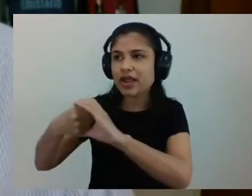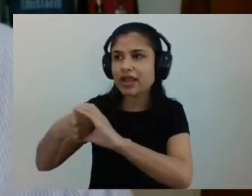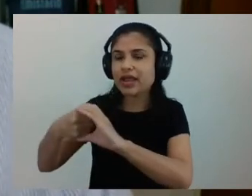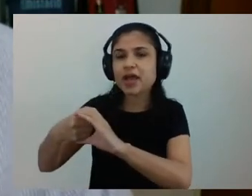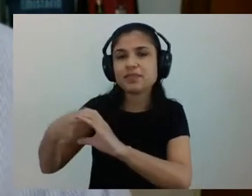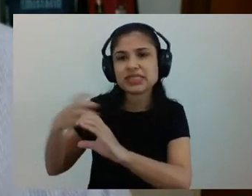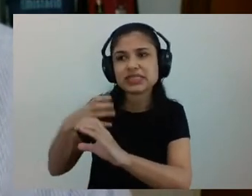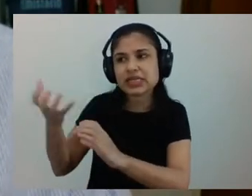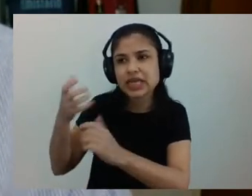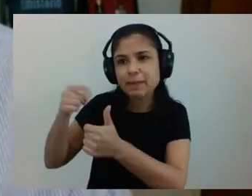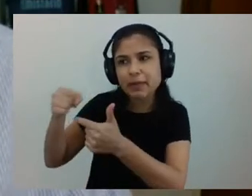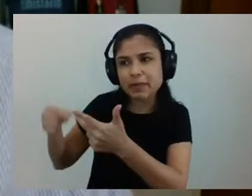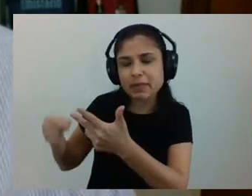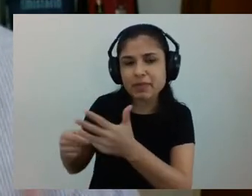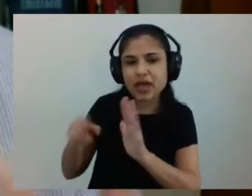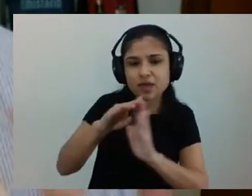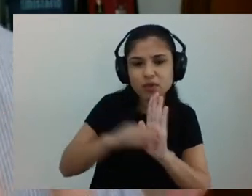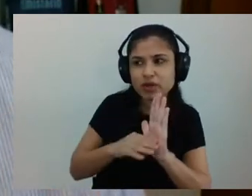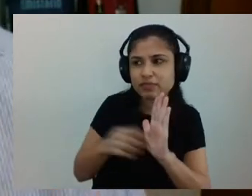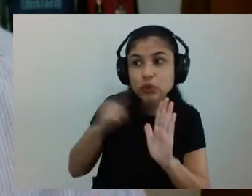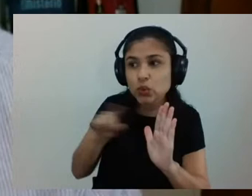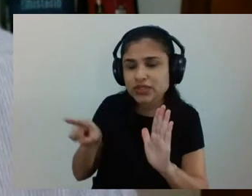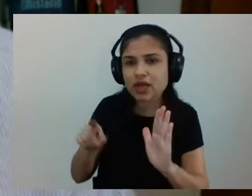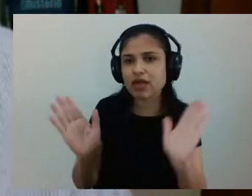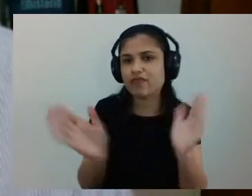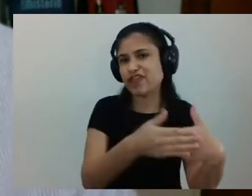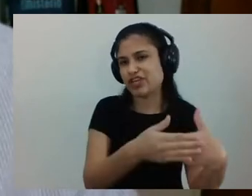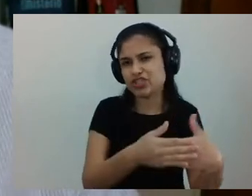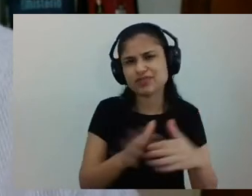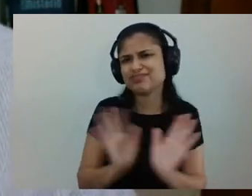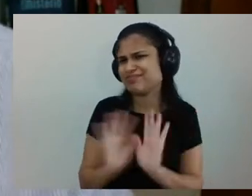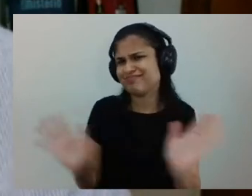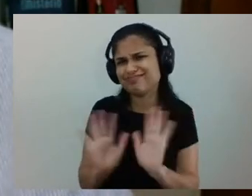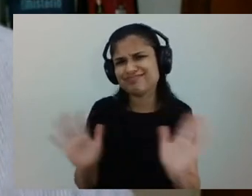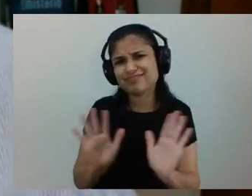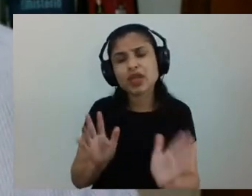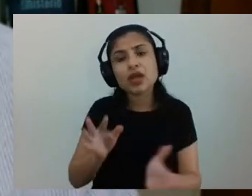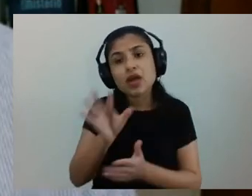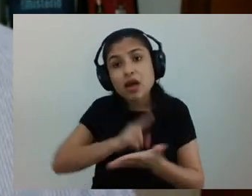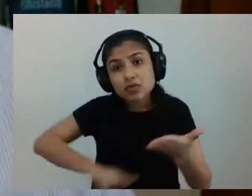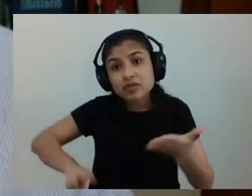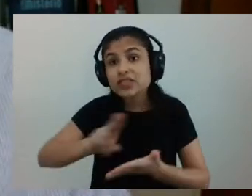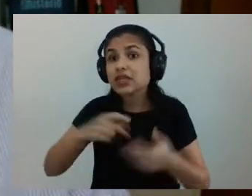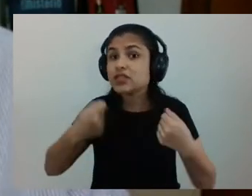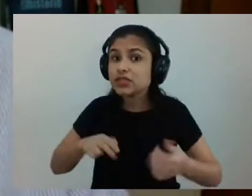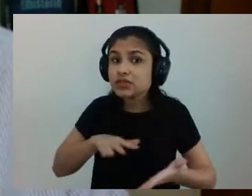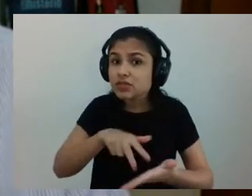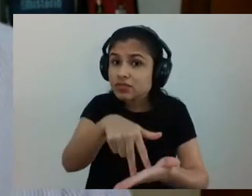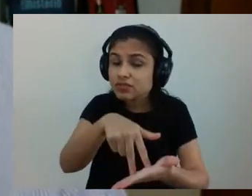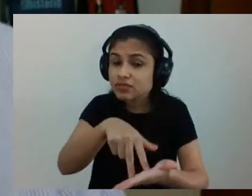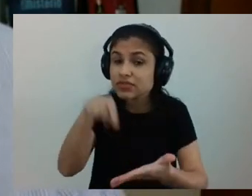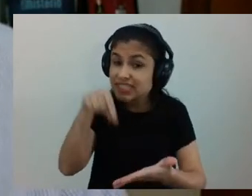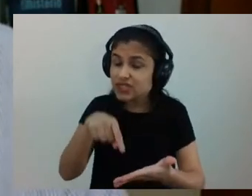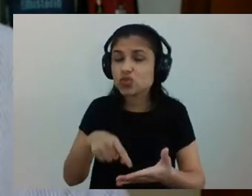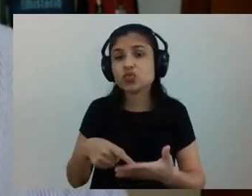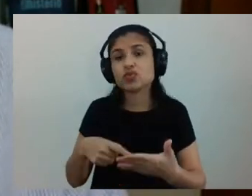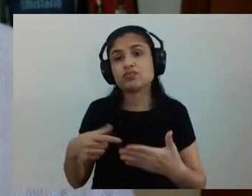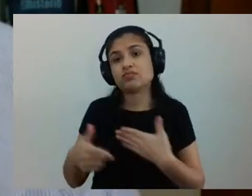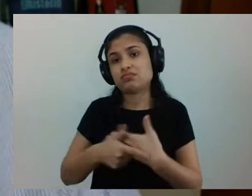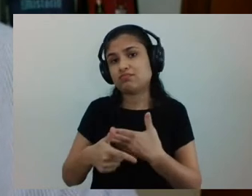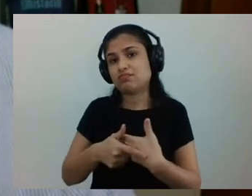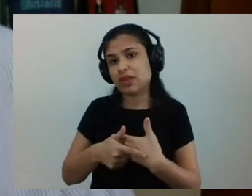tem que avançar nesse aspecto, ela tem que se posicionar. Isso que a gente espera da gestão da universidade. Não se